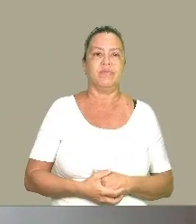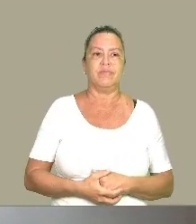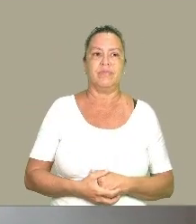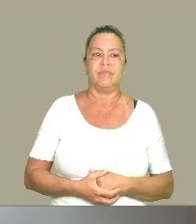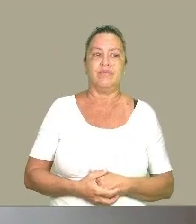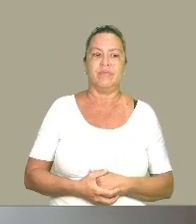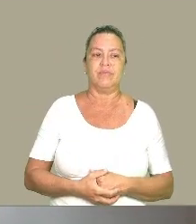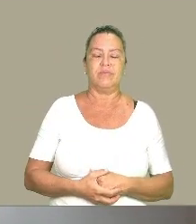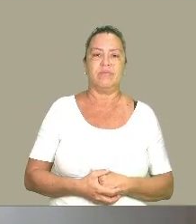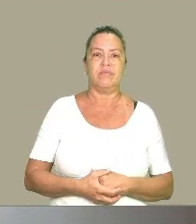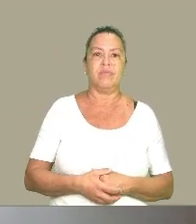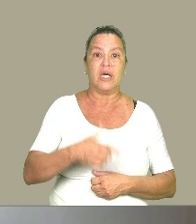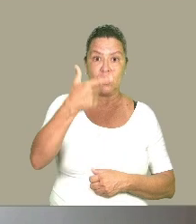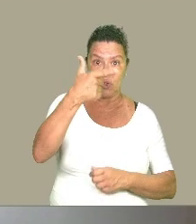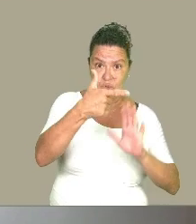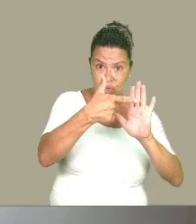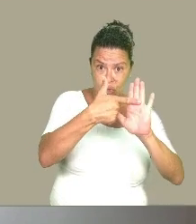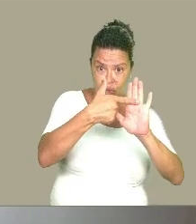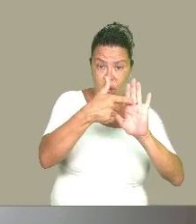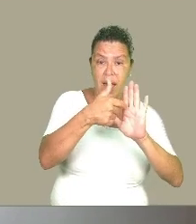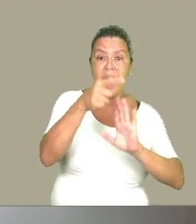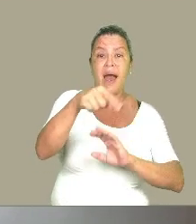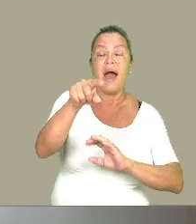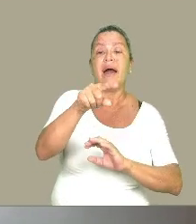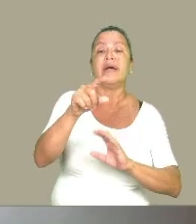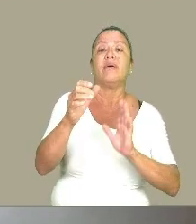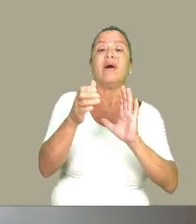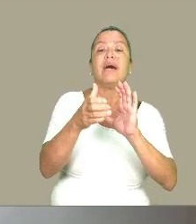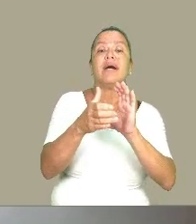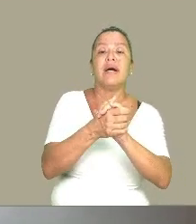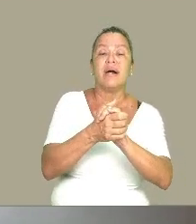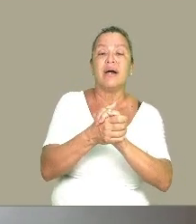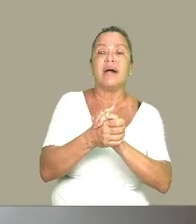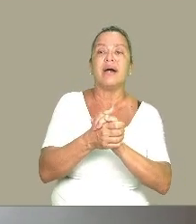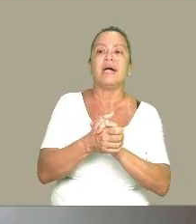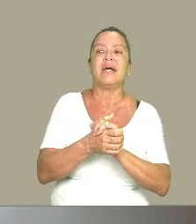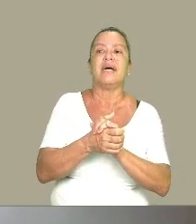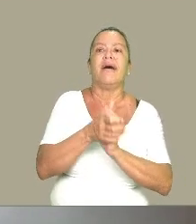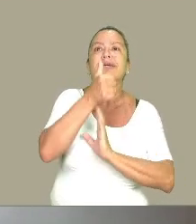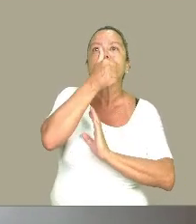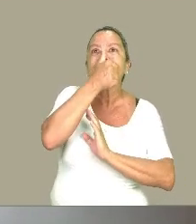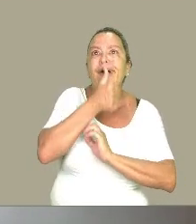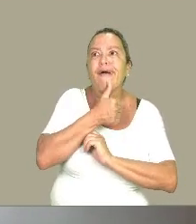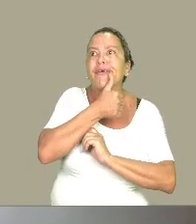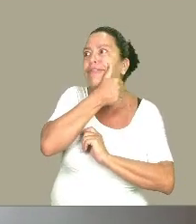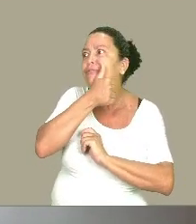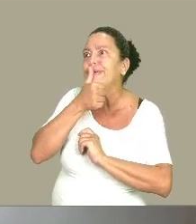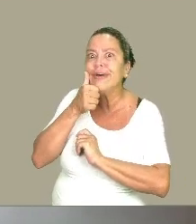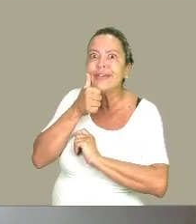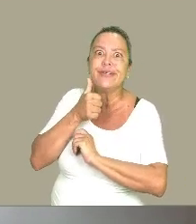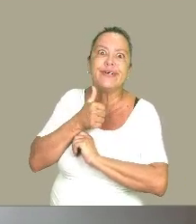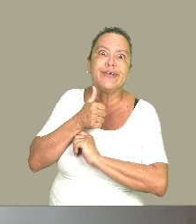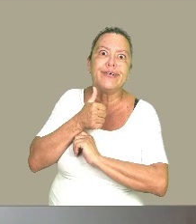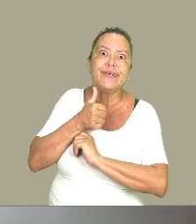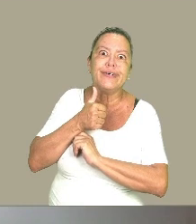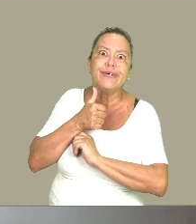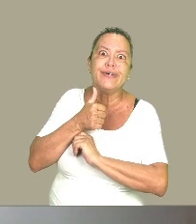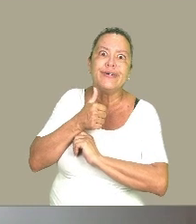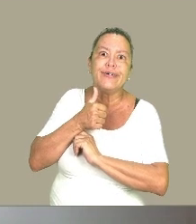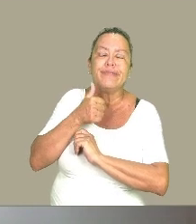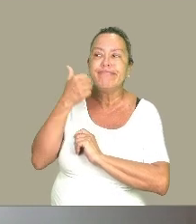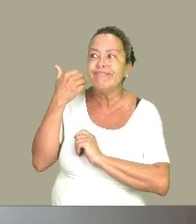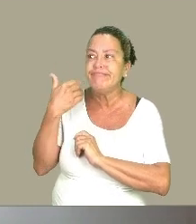Uma segunda classificação são dos casamentos chamados de sacrificiais, né? Em que entre aqueles